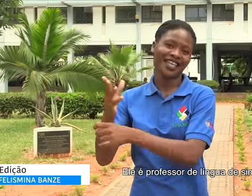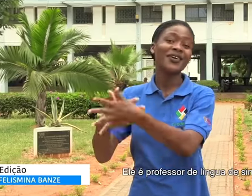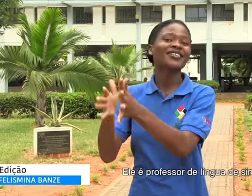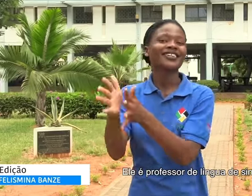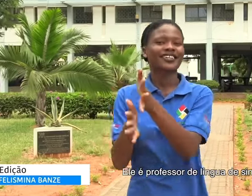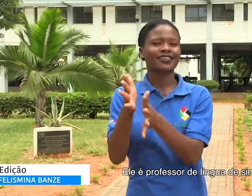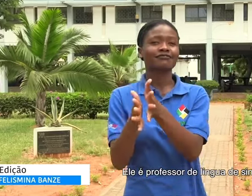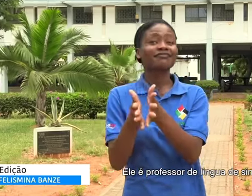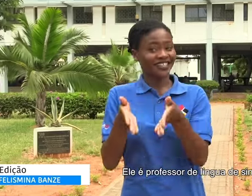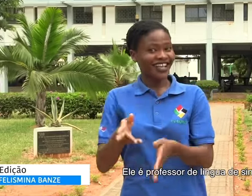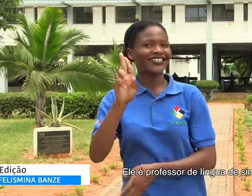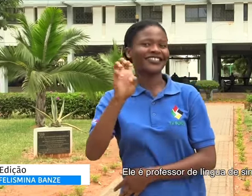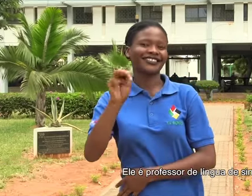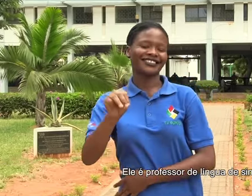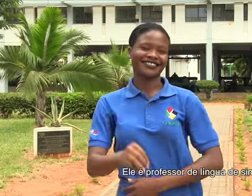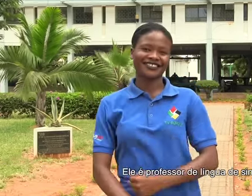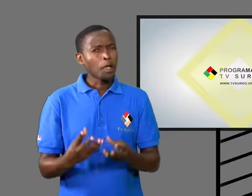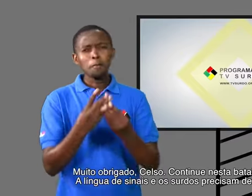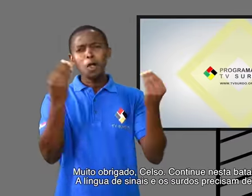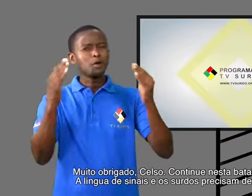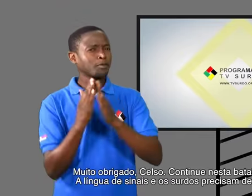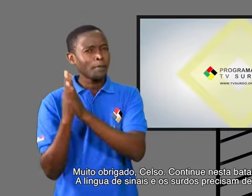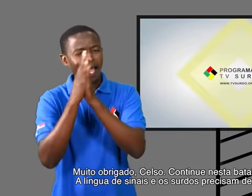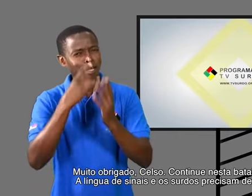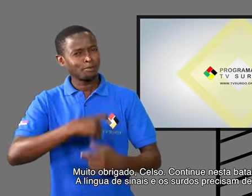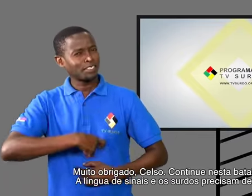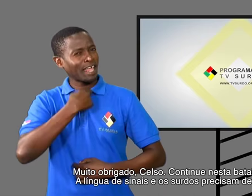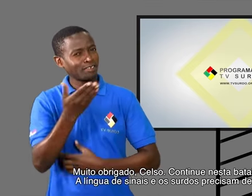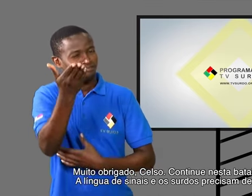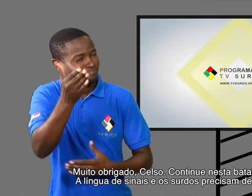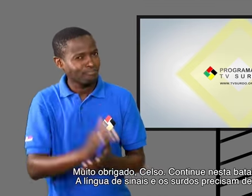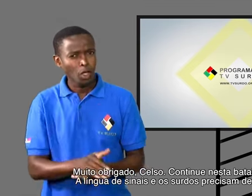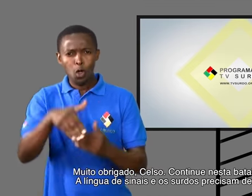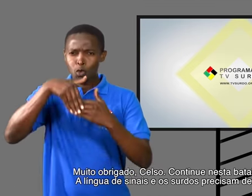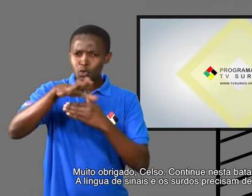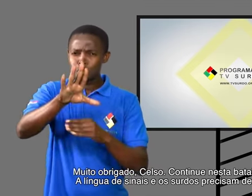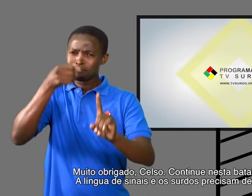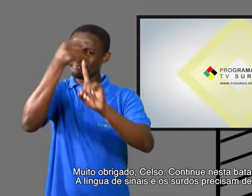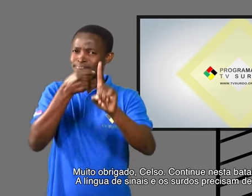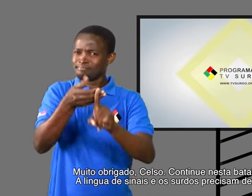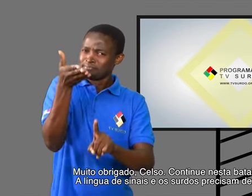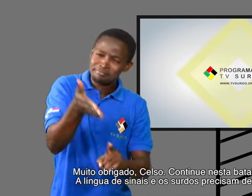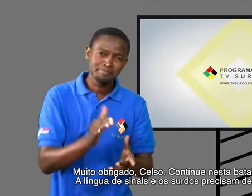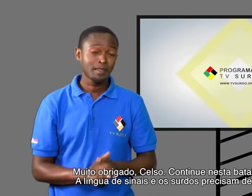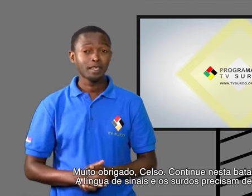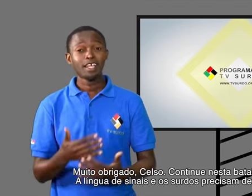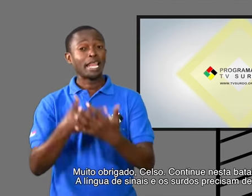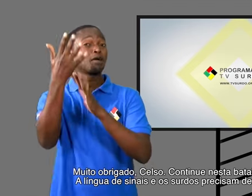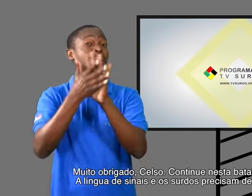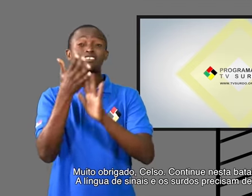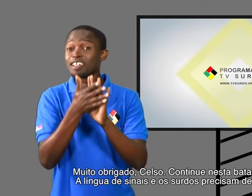é professor de língua de sinais. Muito obrigado, Celso. Continue nesta batalha.